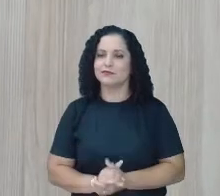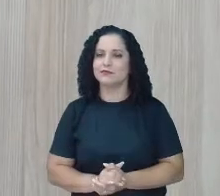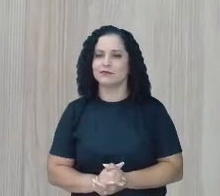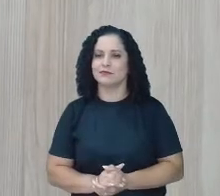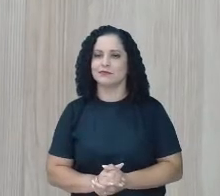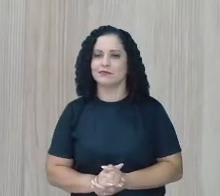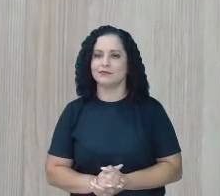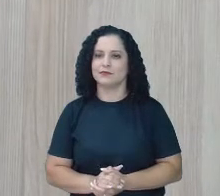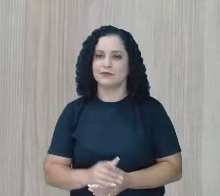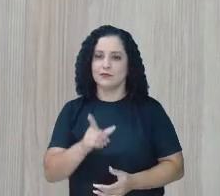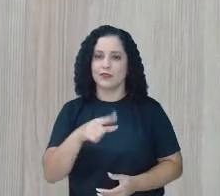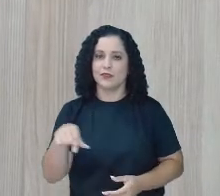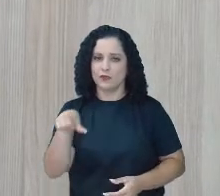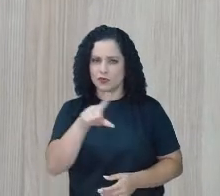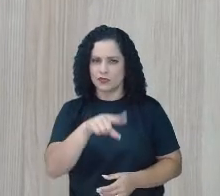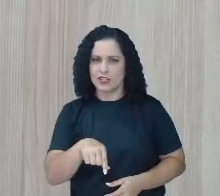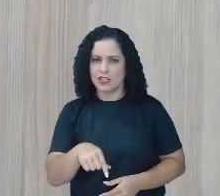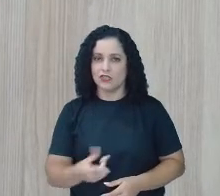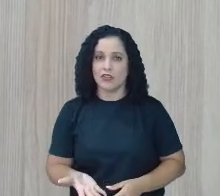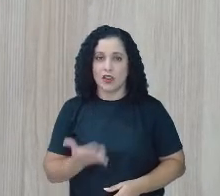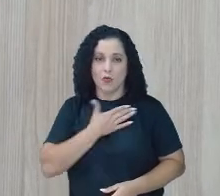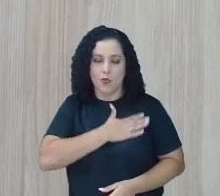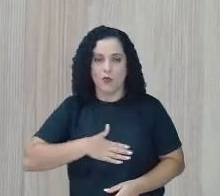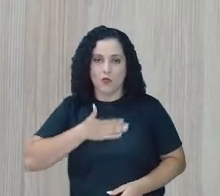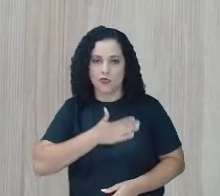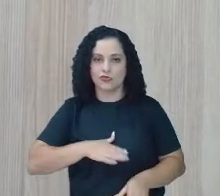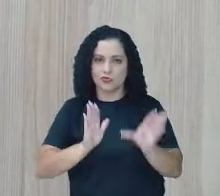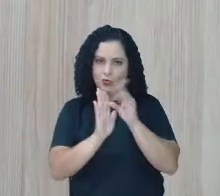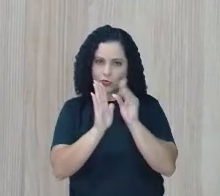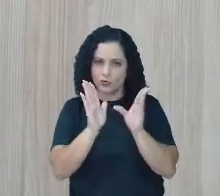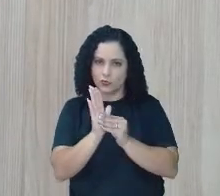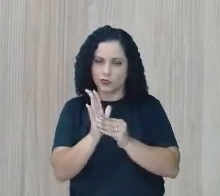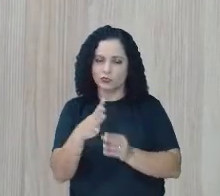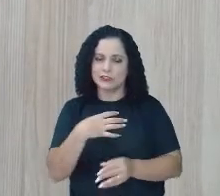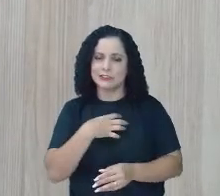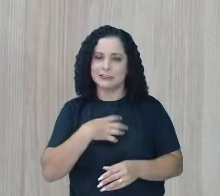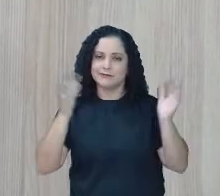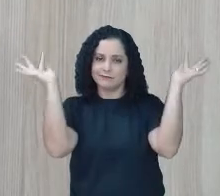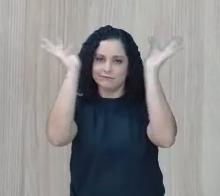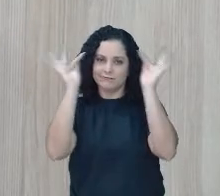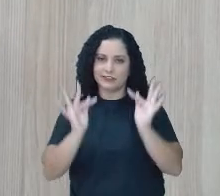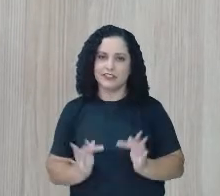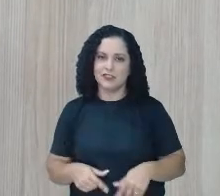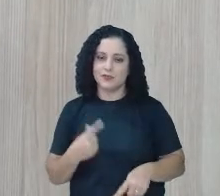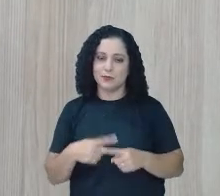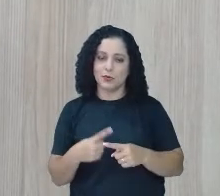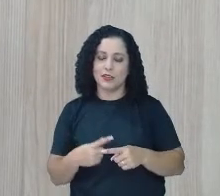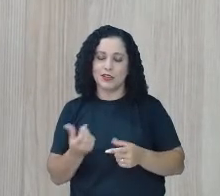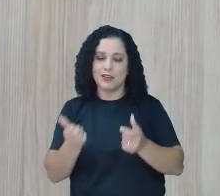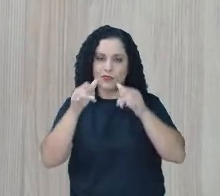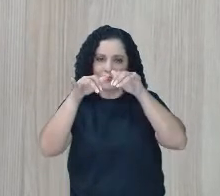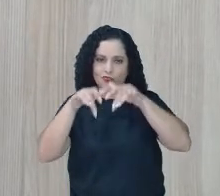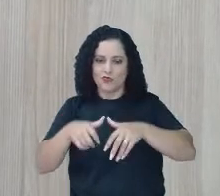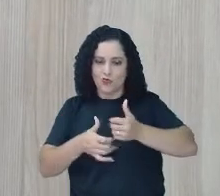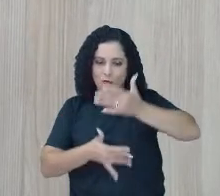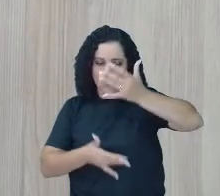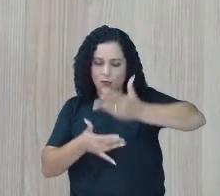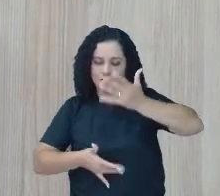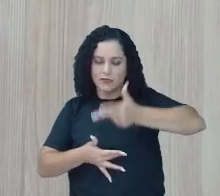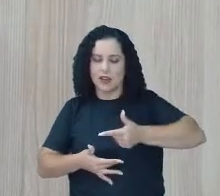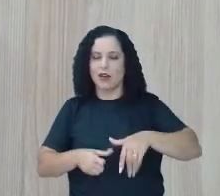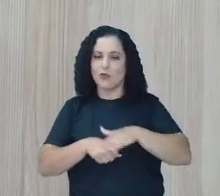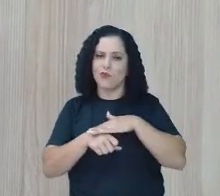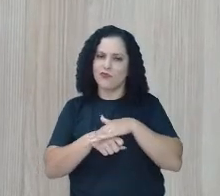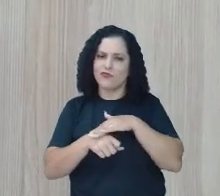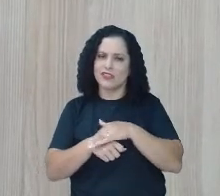É quando vocês se interessam pelo conteúdo, né? A gente fica bastante feliz com os comentários que a gente vai vendo aqui, certo? Então, continue falando com a gente,